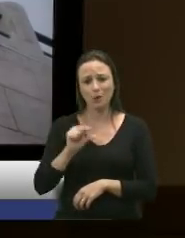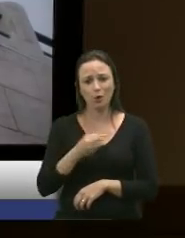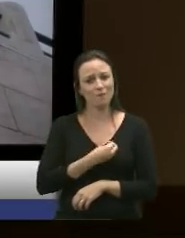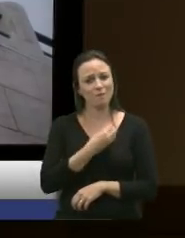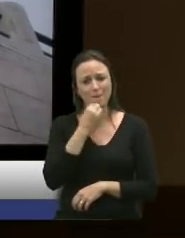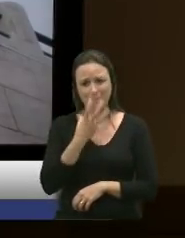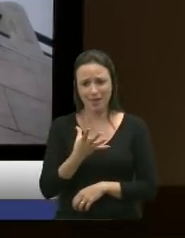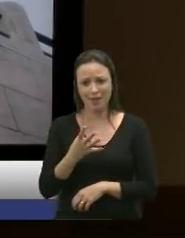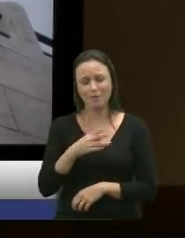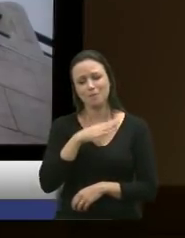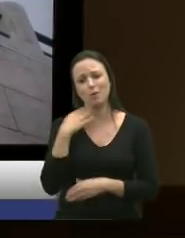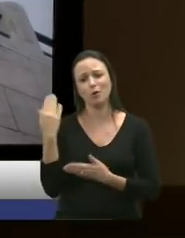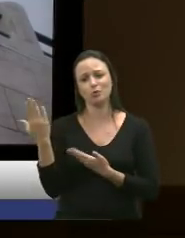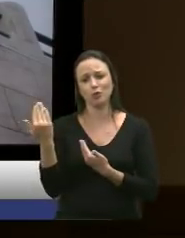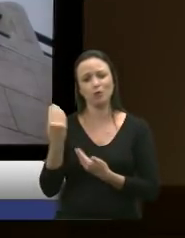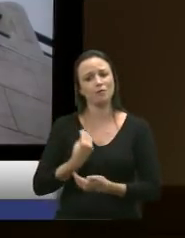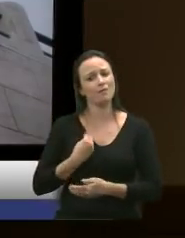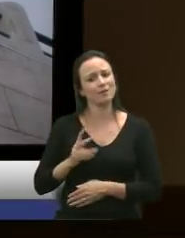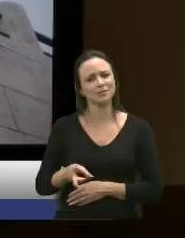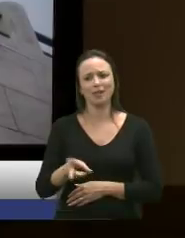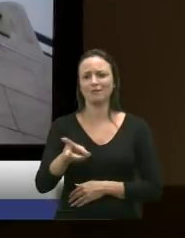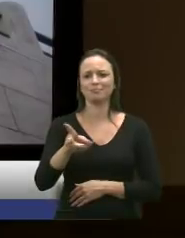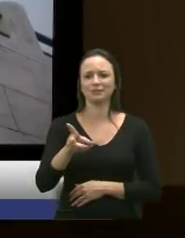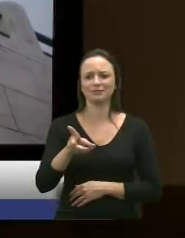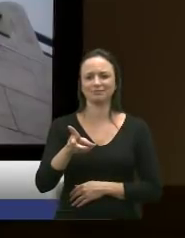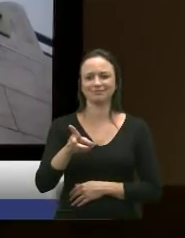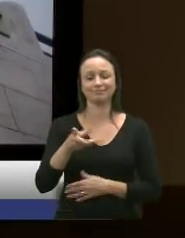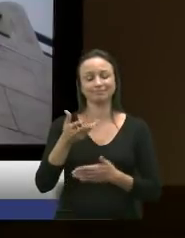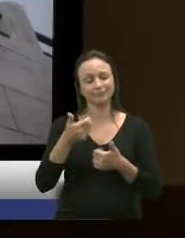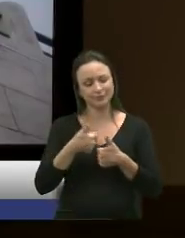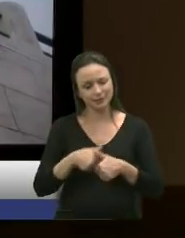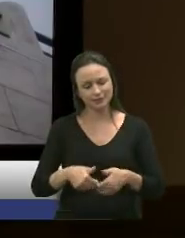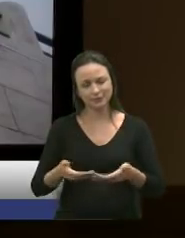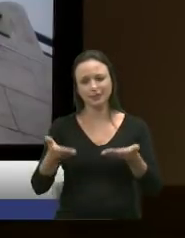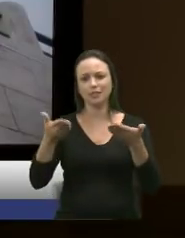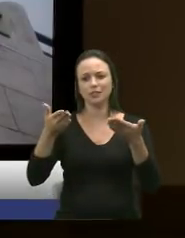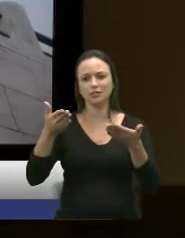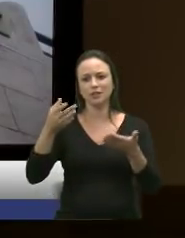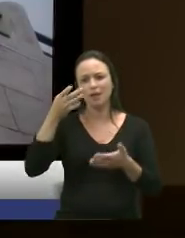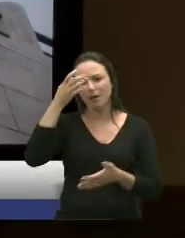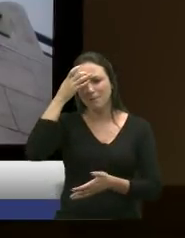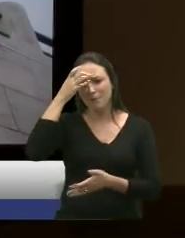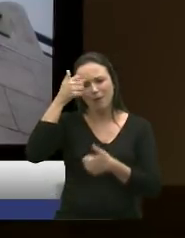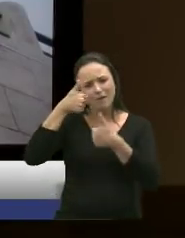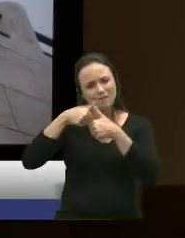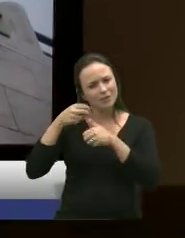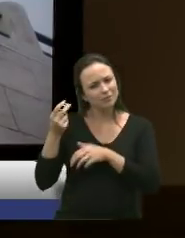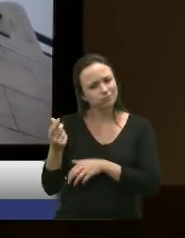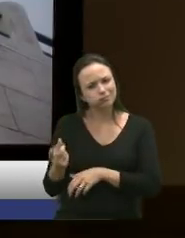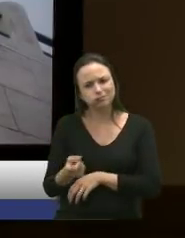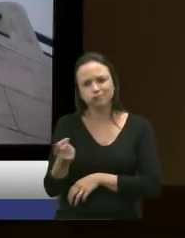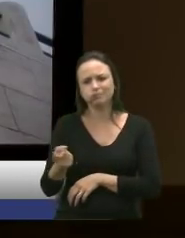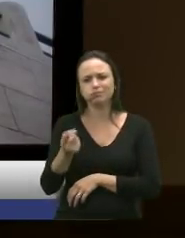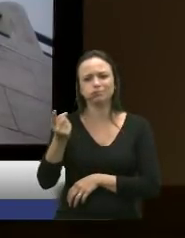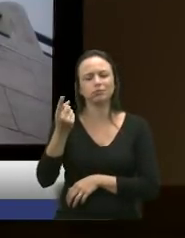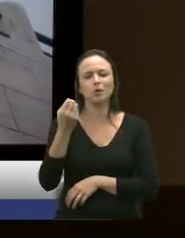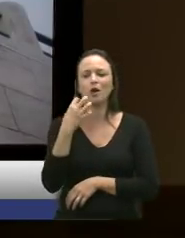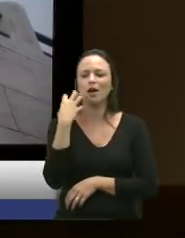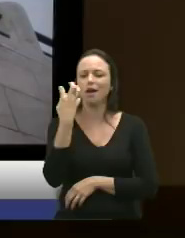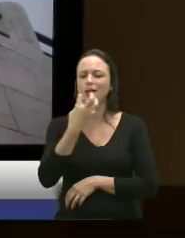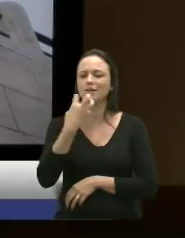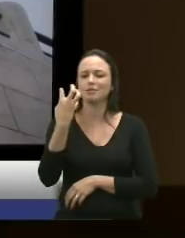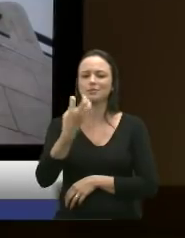jovens para viver sempre. Que assim seja, que a memória deles seja eterna, como a canção que os